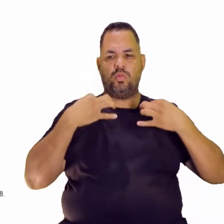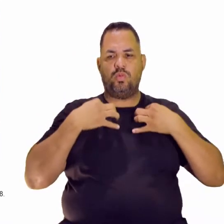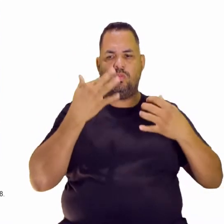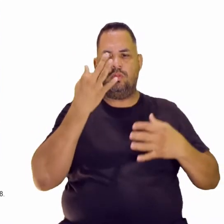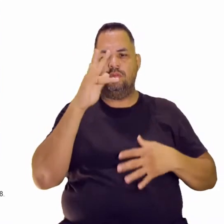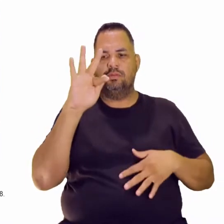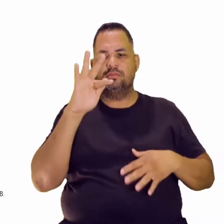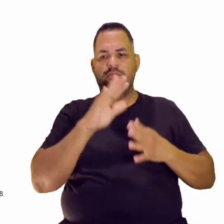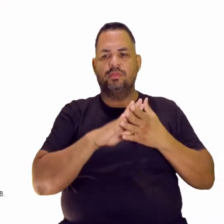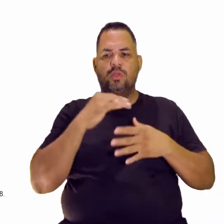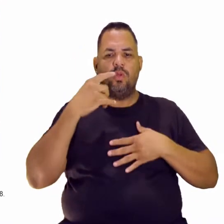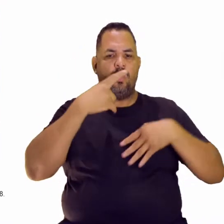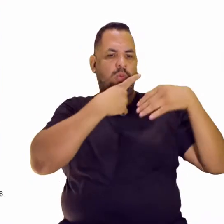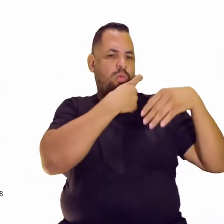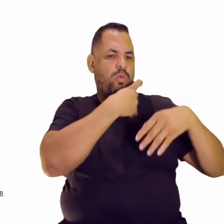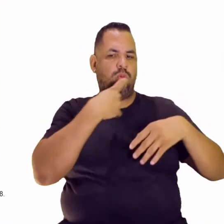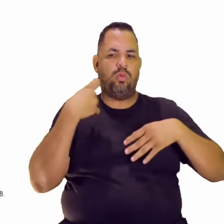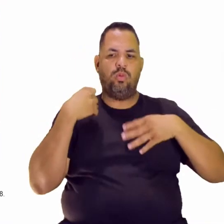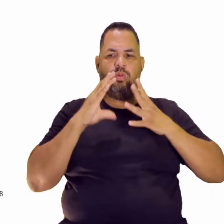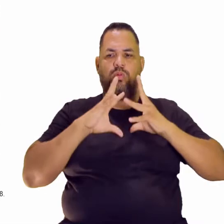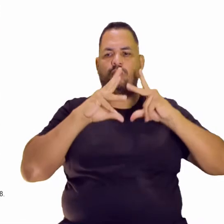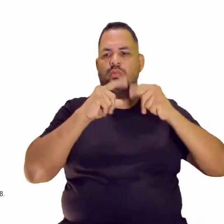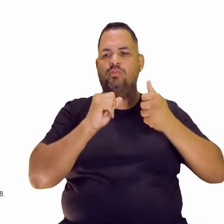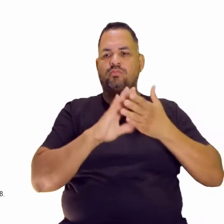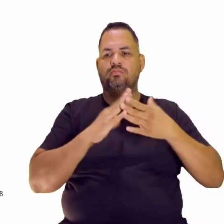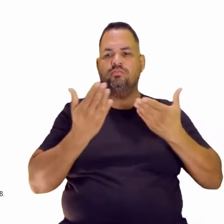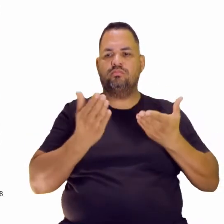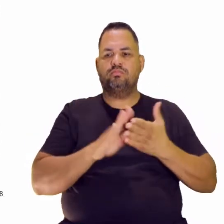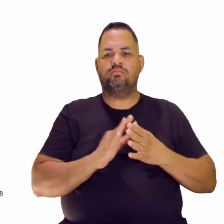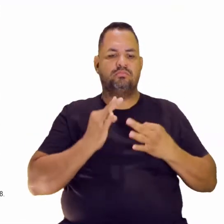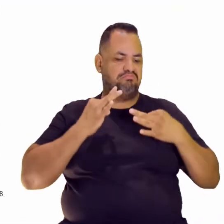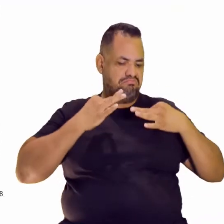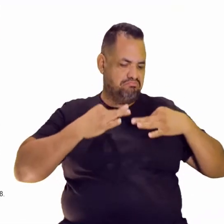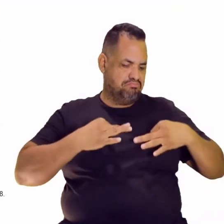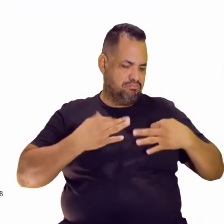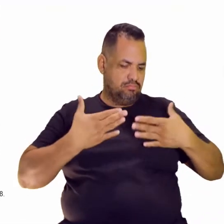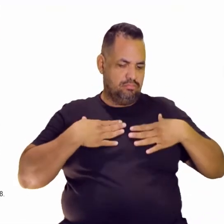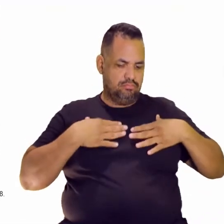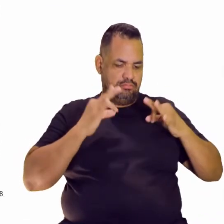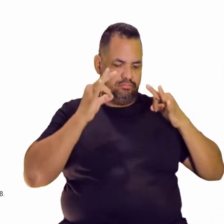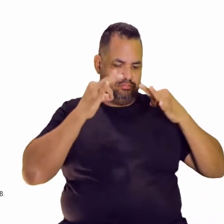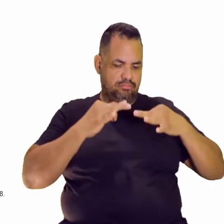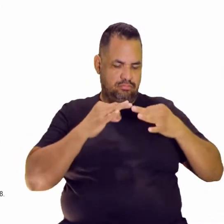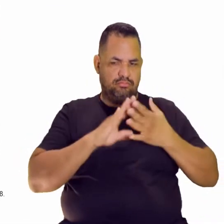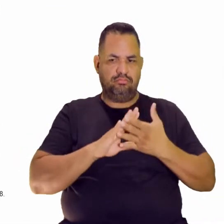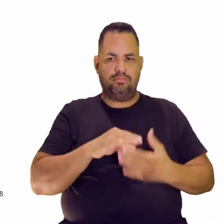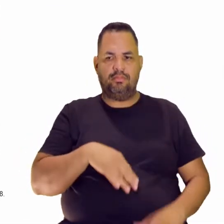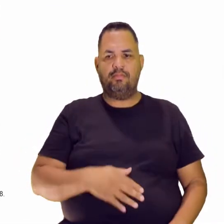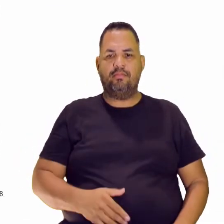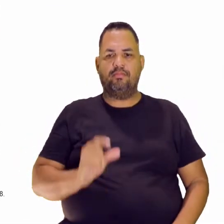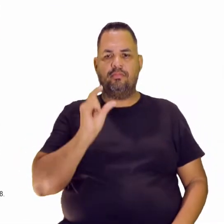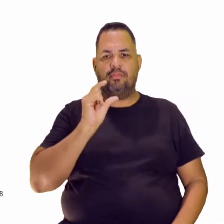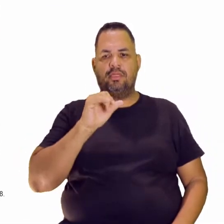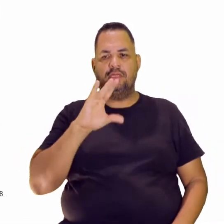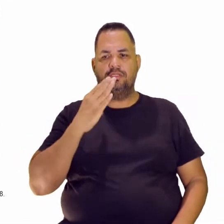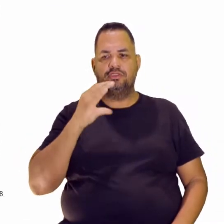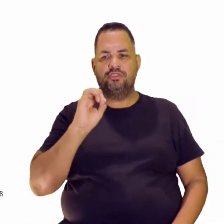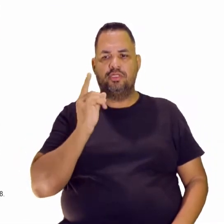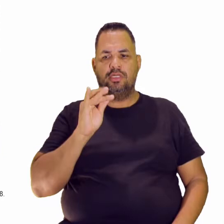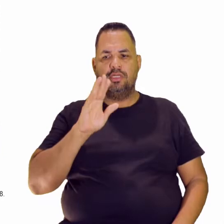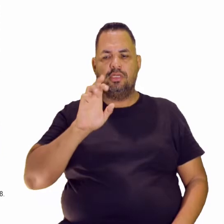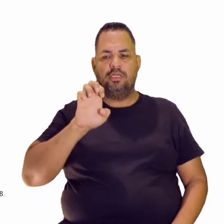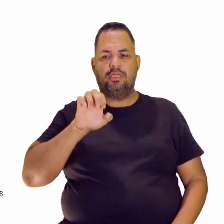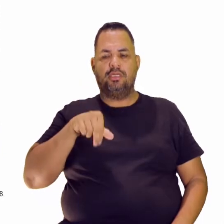francesa, o perfume, tudo. Você queria ser chique. Aliás, esse termo chique vem do francês